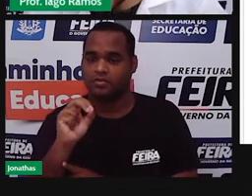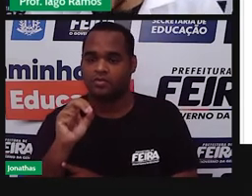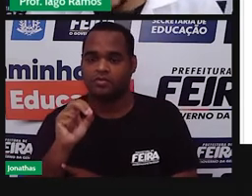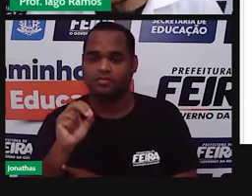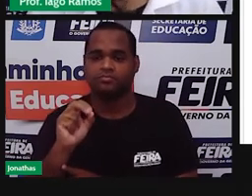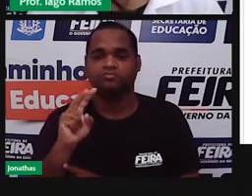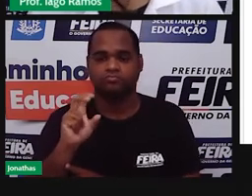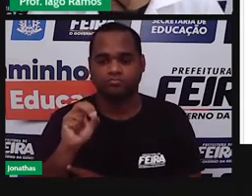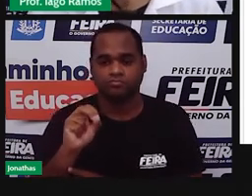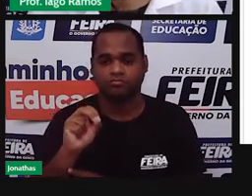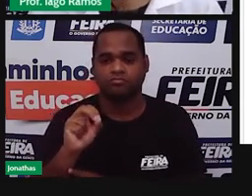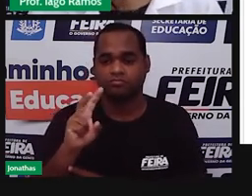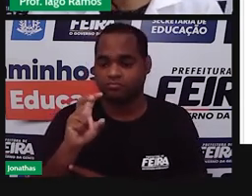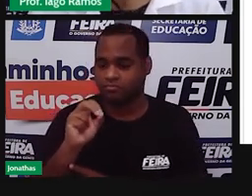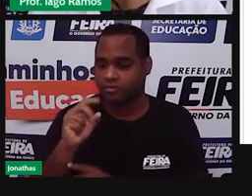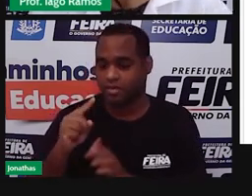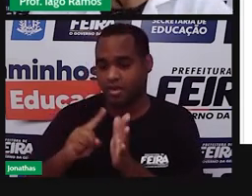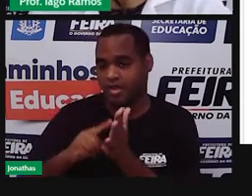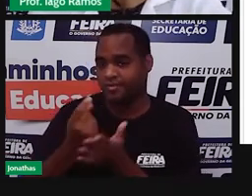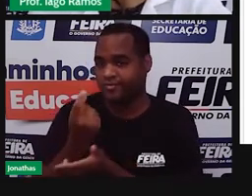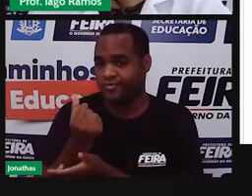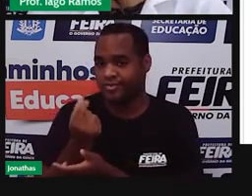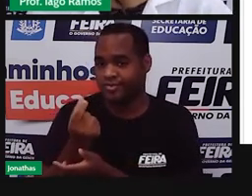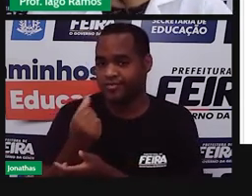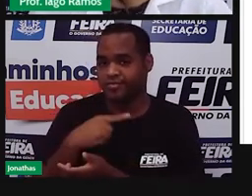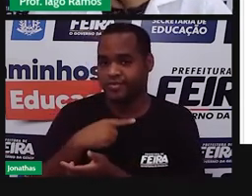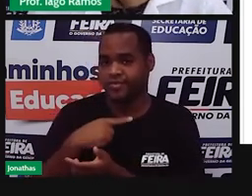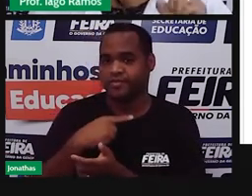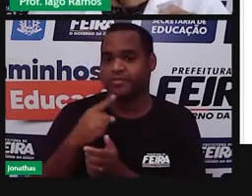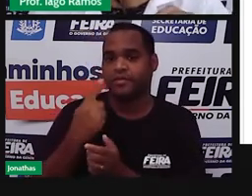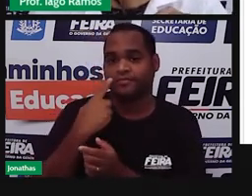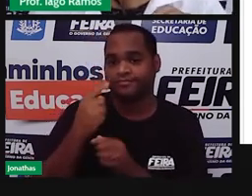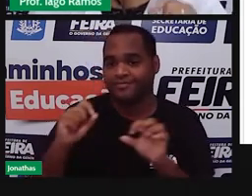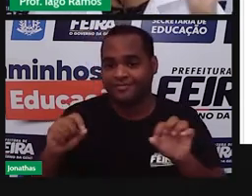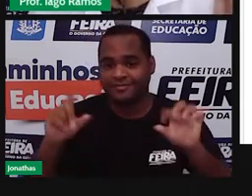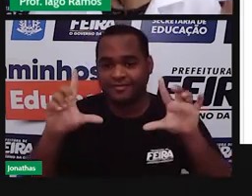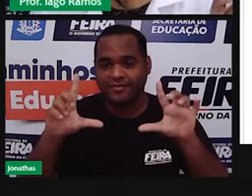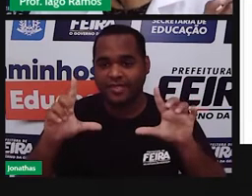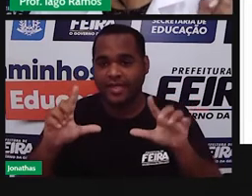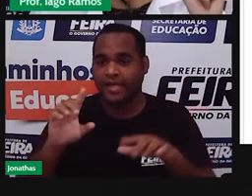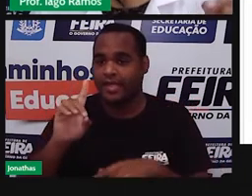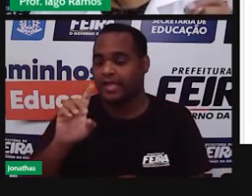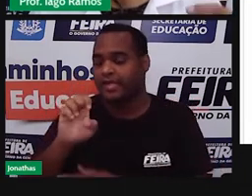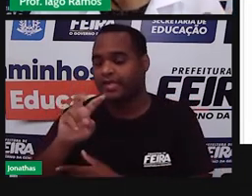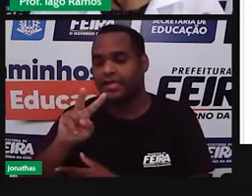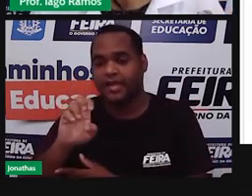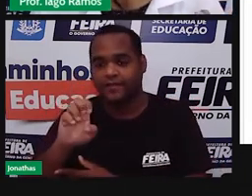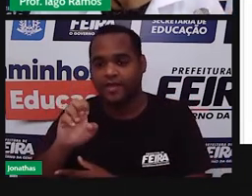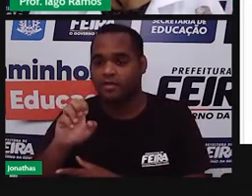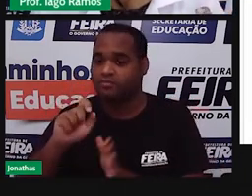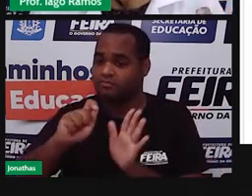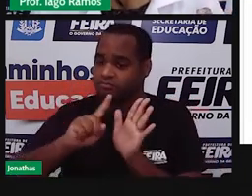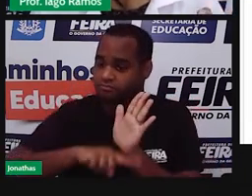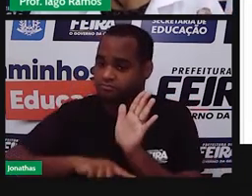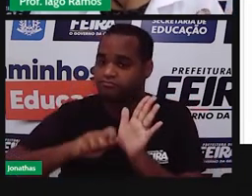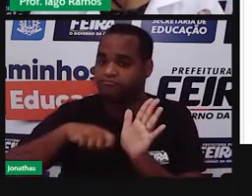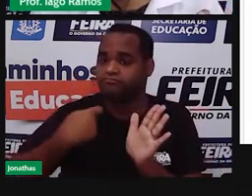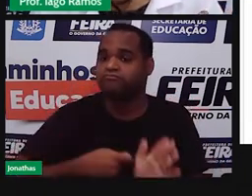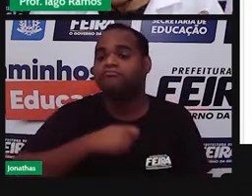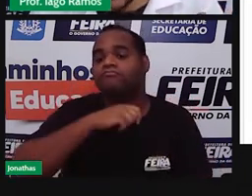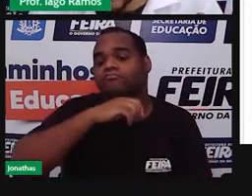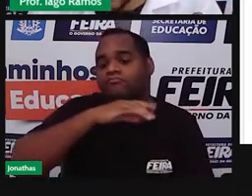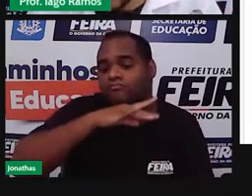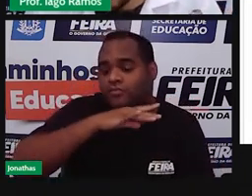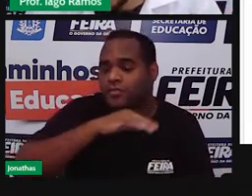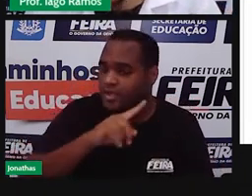devendo R$ 30. Então, devendo, ó, ali na tela, deve é negativo, é coisa ruim. Então, vai o sinalzinho